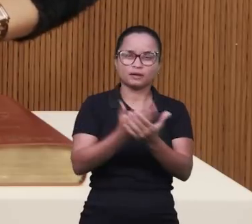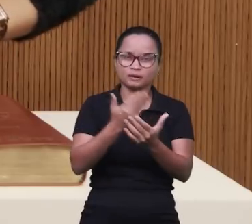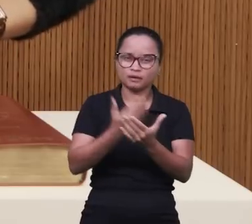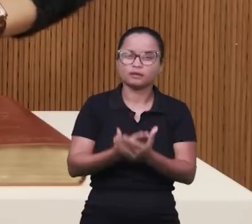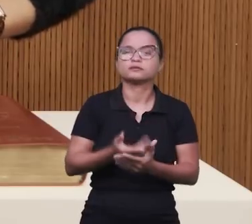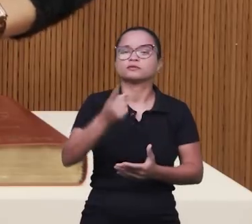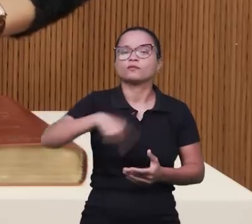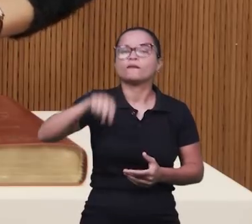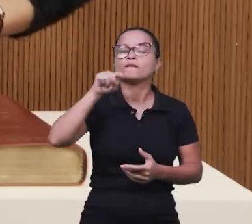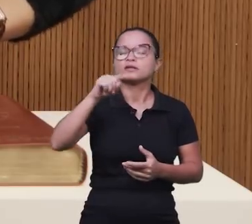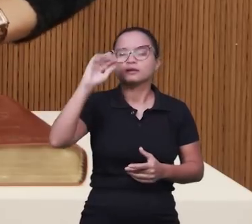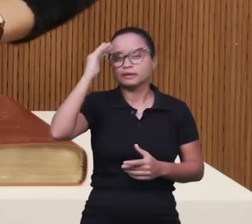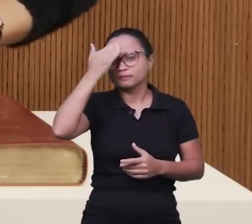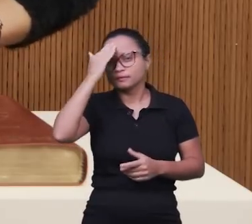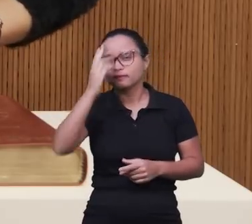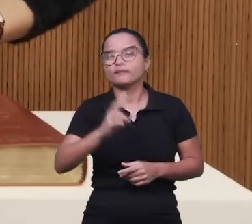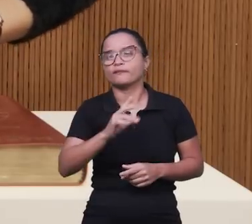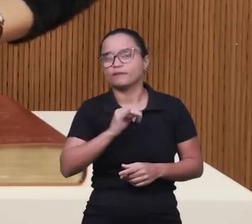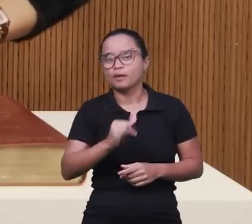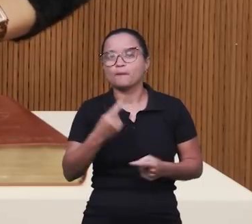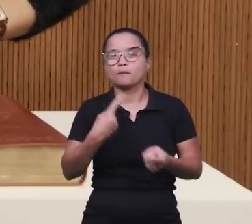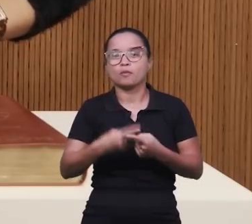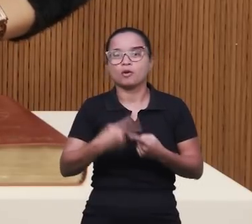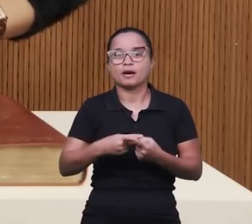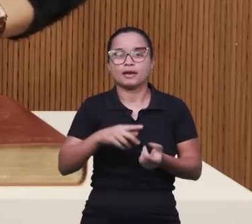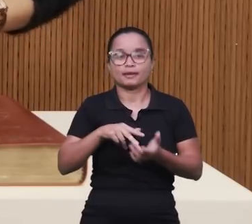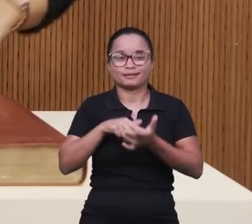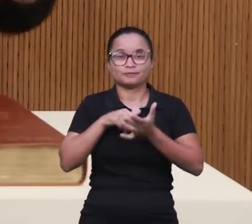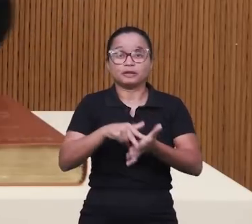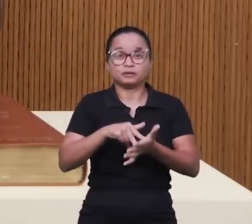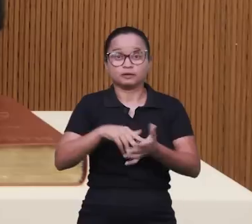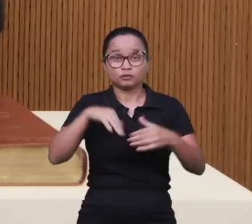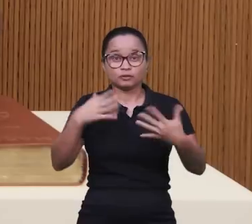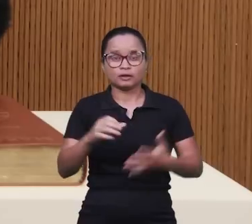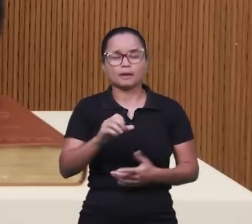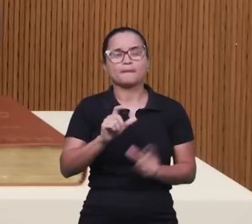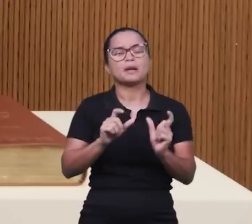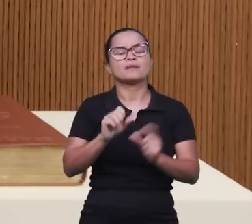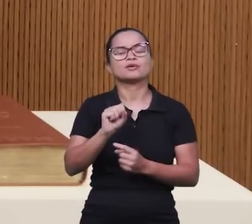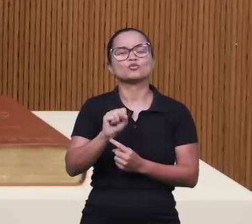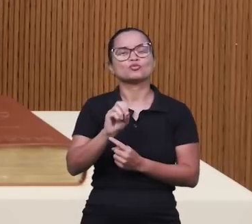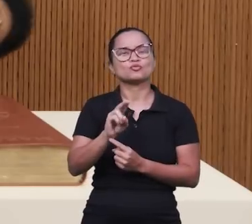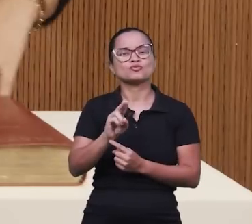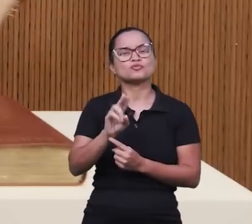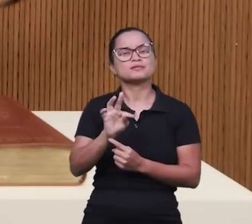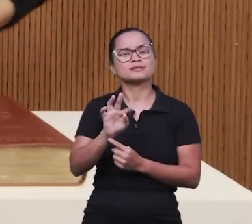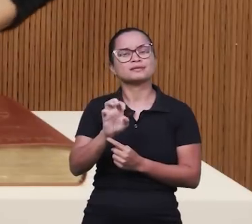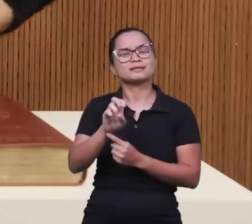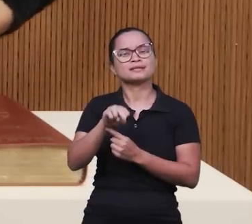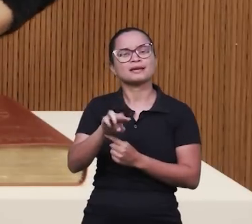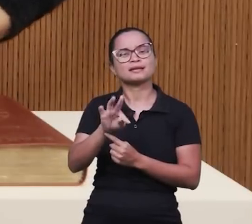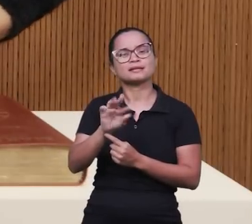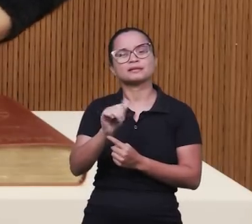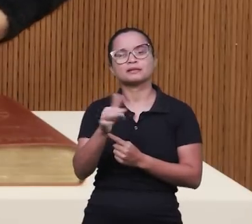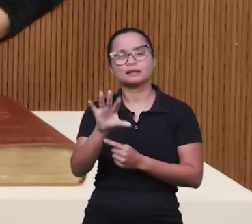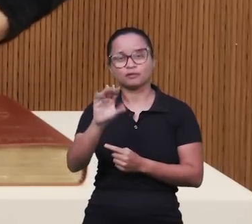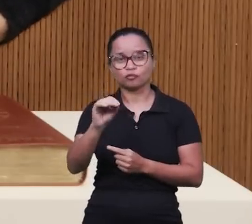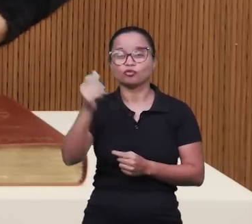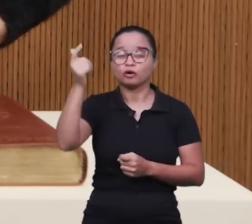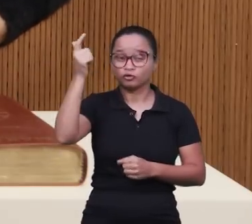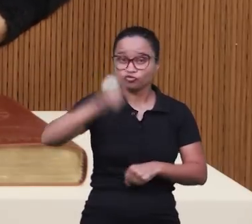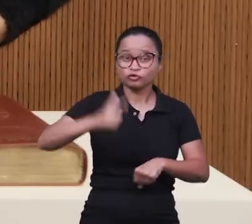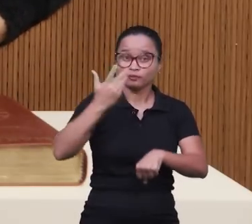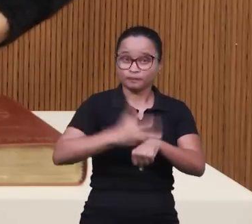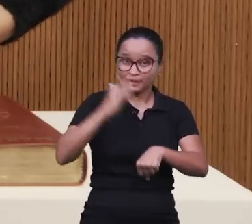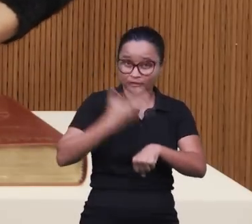aulas, você vai entender por que é importante essa sustentação. Então, guarde essa palavra, sustentação. Mais uma vez esse